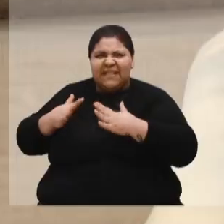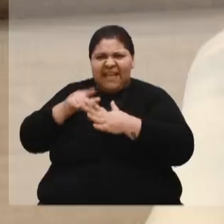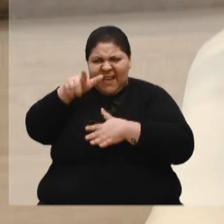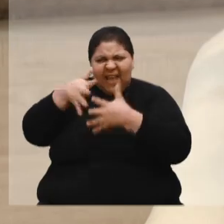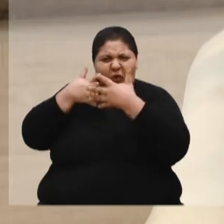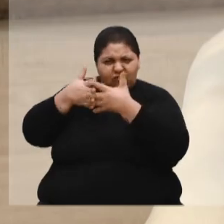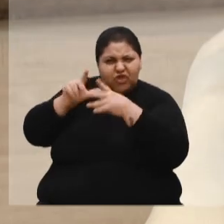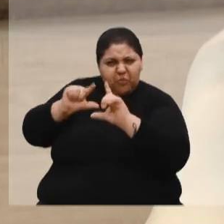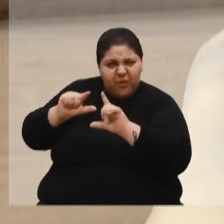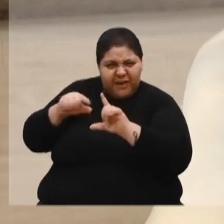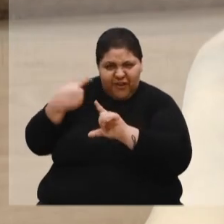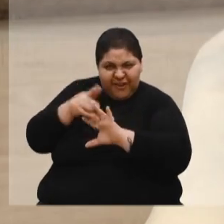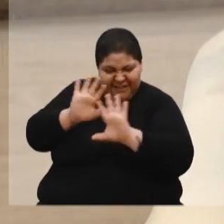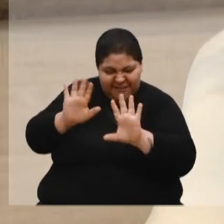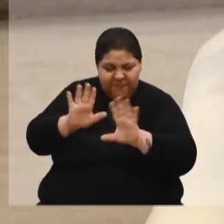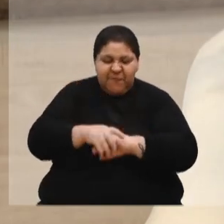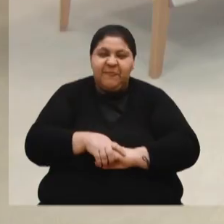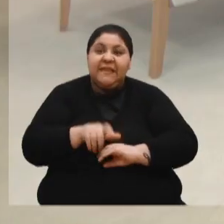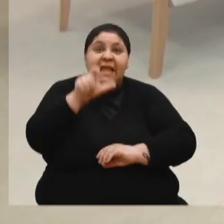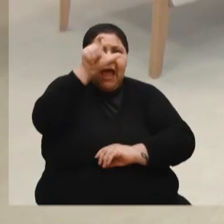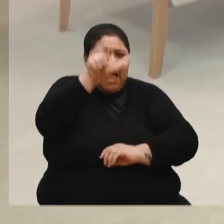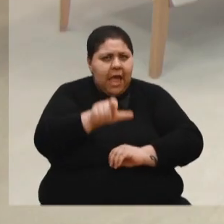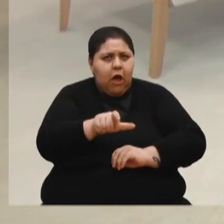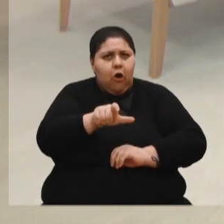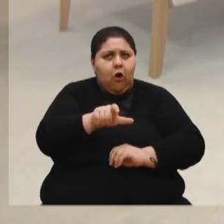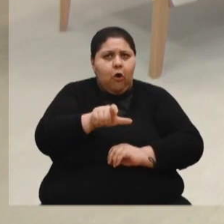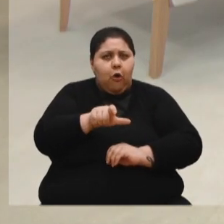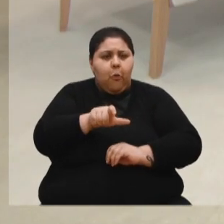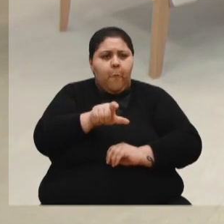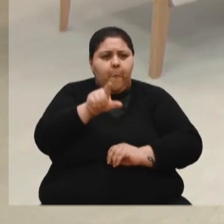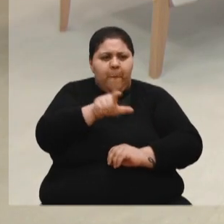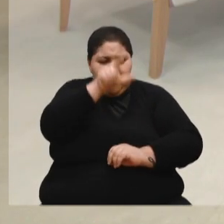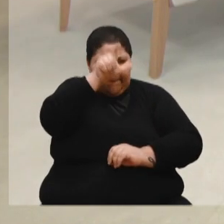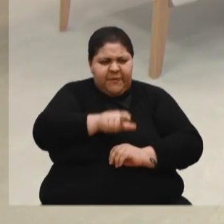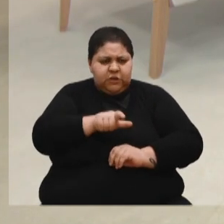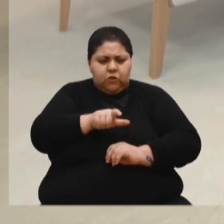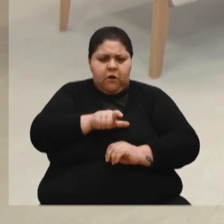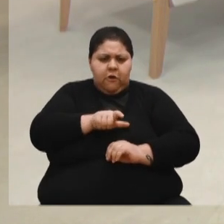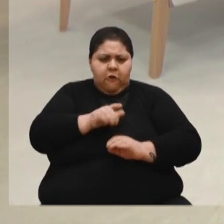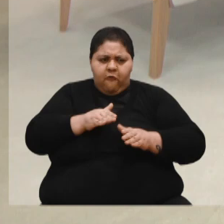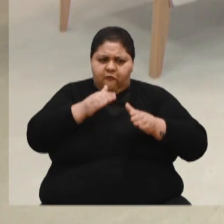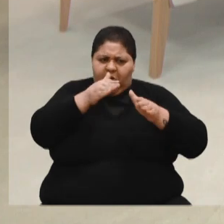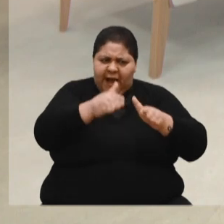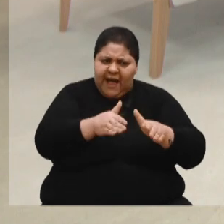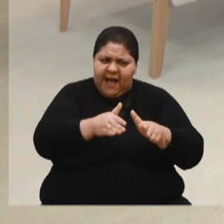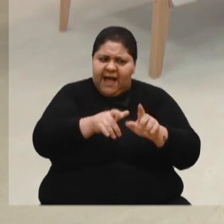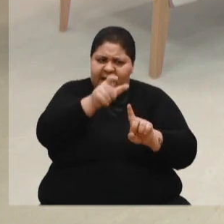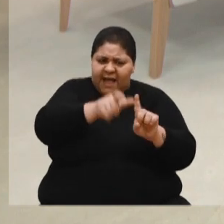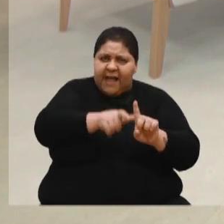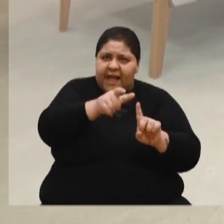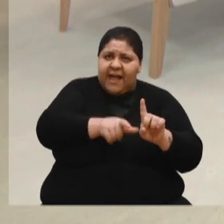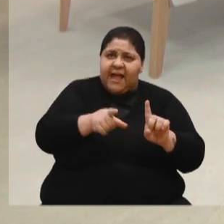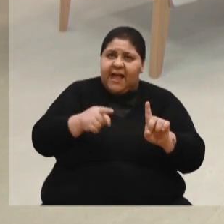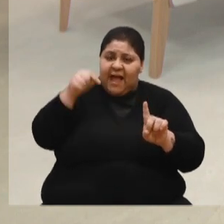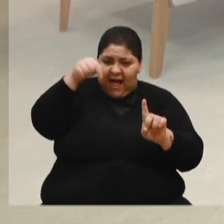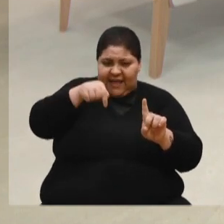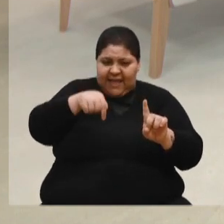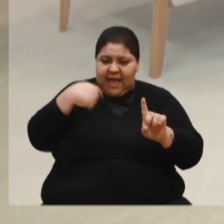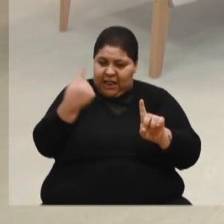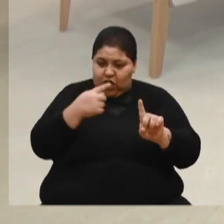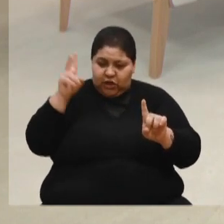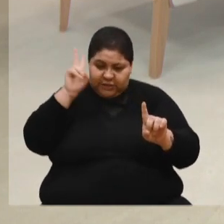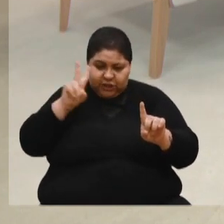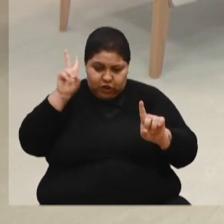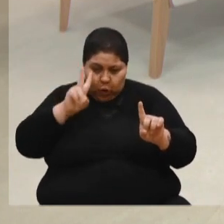a gente um pouquinho, né? É um sujeito indeterminado, né? Um personagem indeterminado. Dentro dessa ideia de que aqui é a nossa história